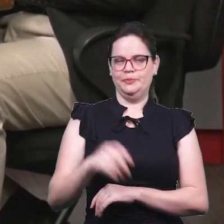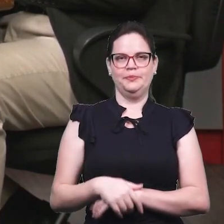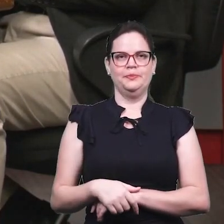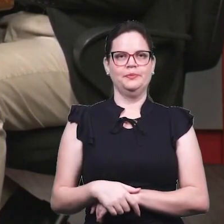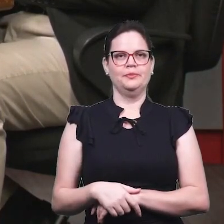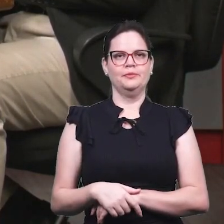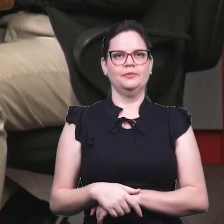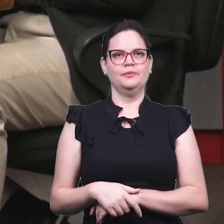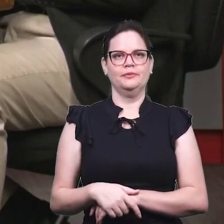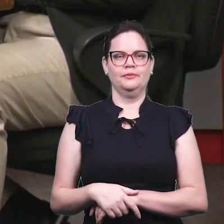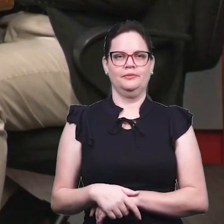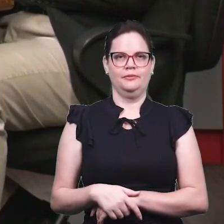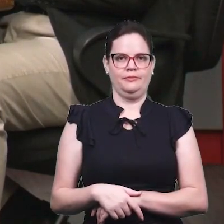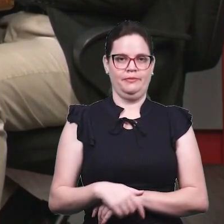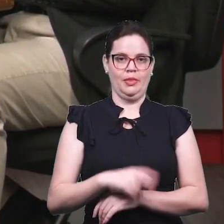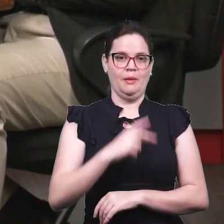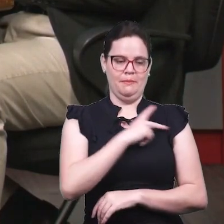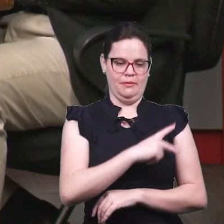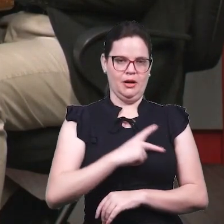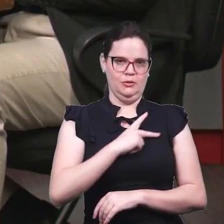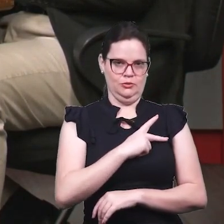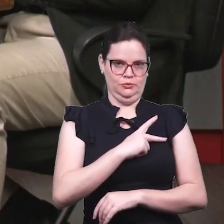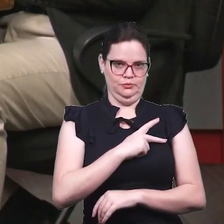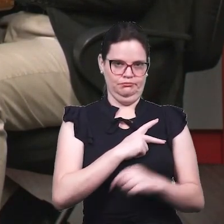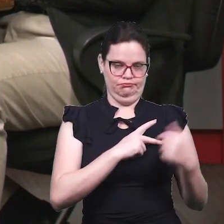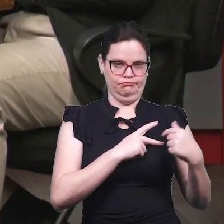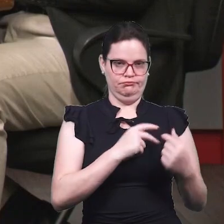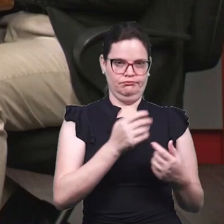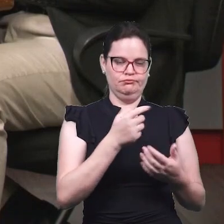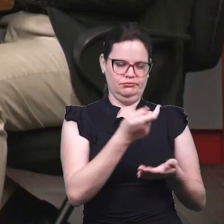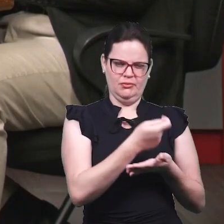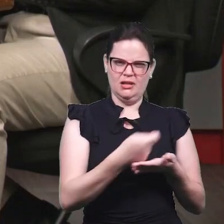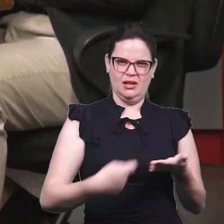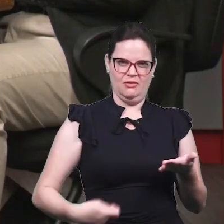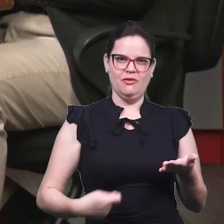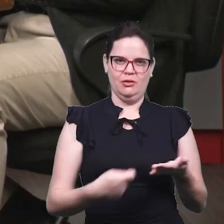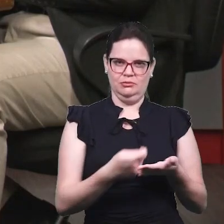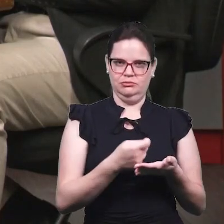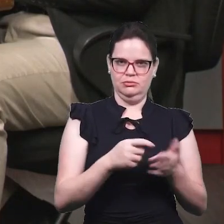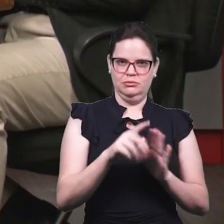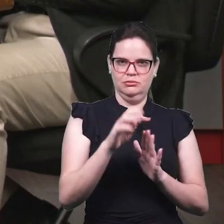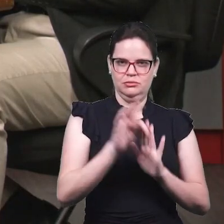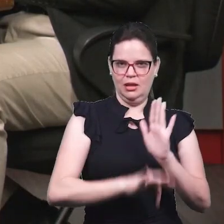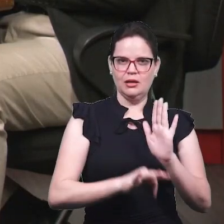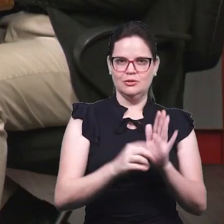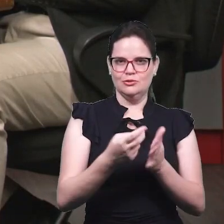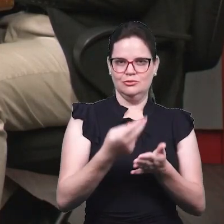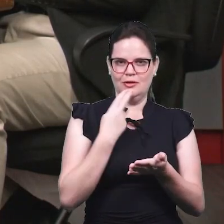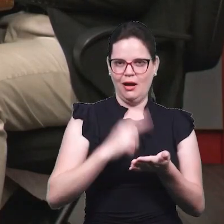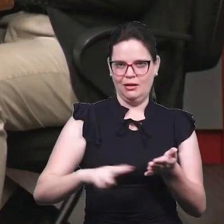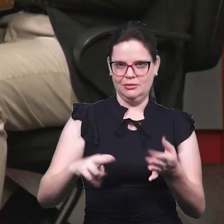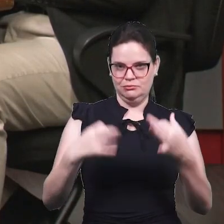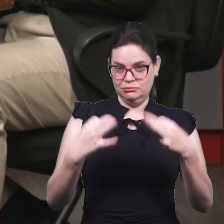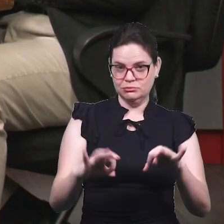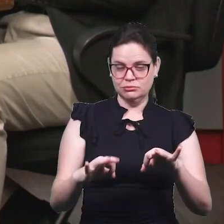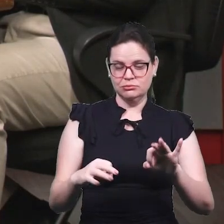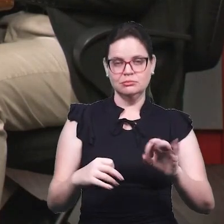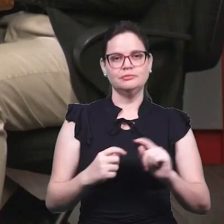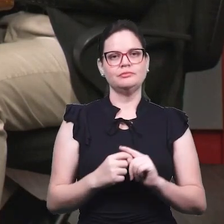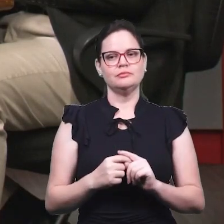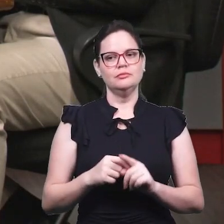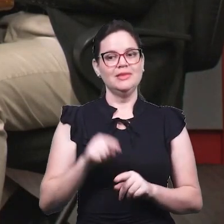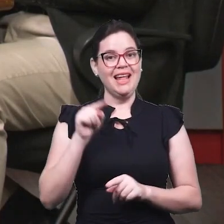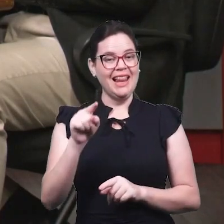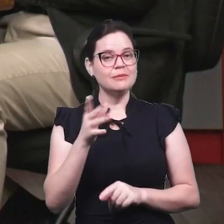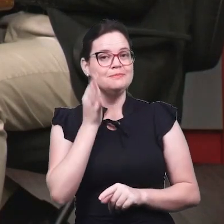Vinícius, Paulo, quando escreveu para os romanos,